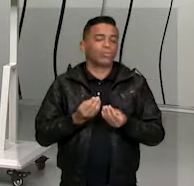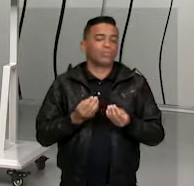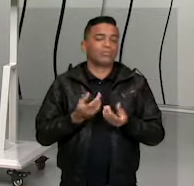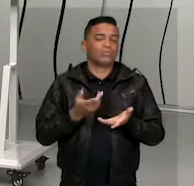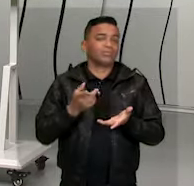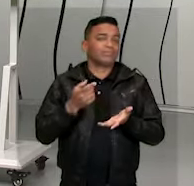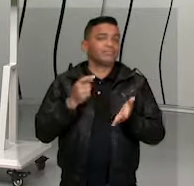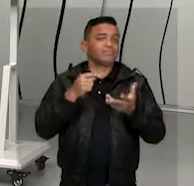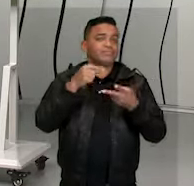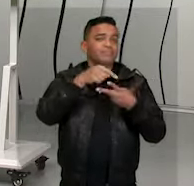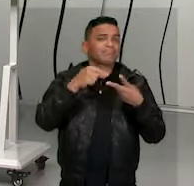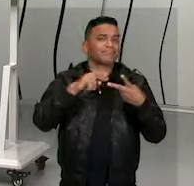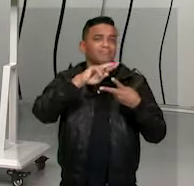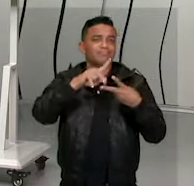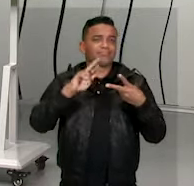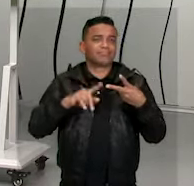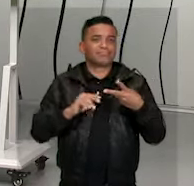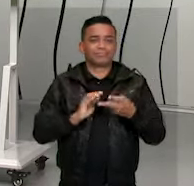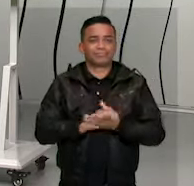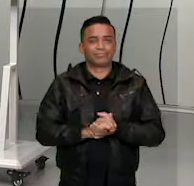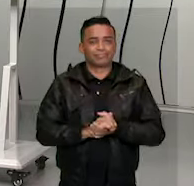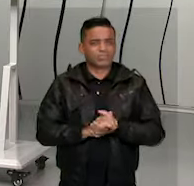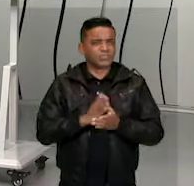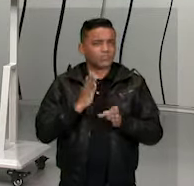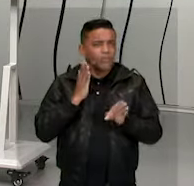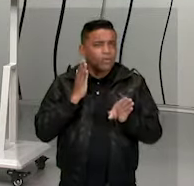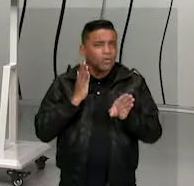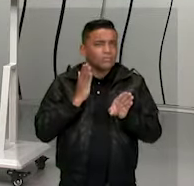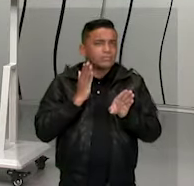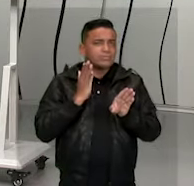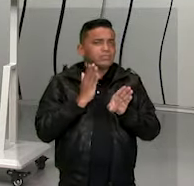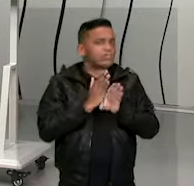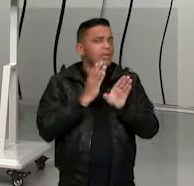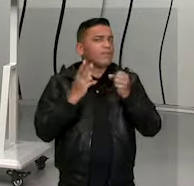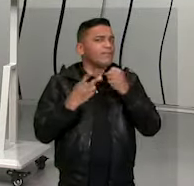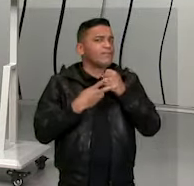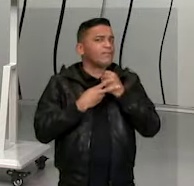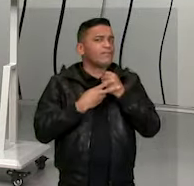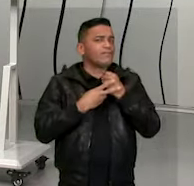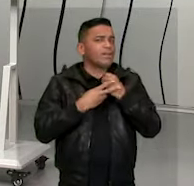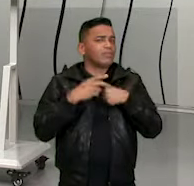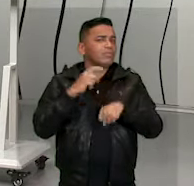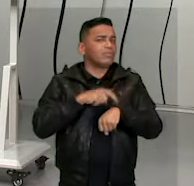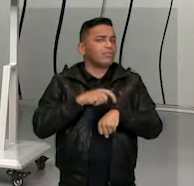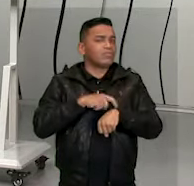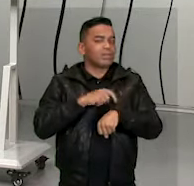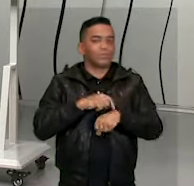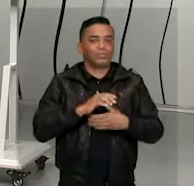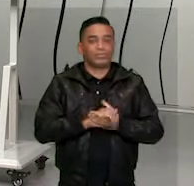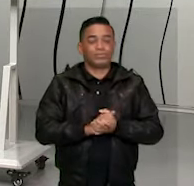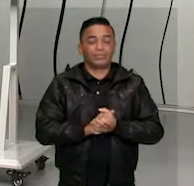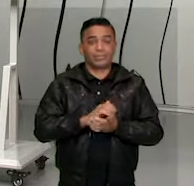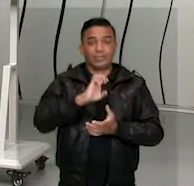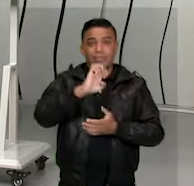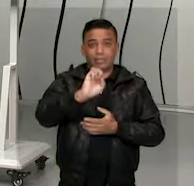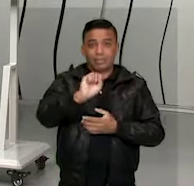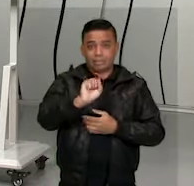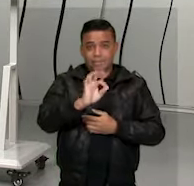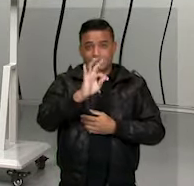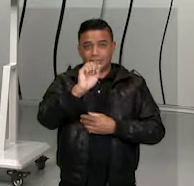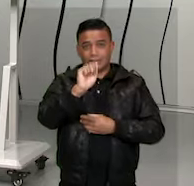esse imperfeito, deixamos ver se aqui se eu acho um imperfeito para mostrar para vocês, ó. Estavam,